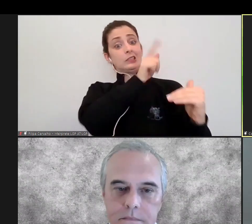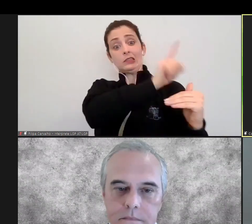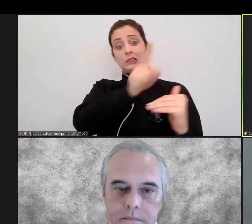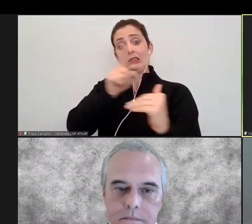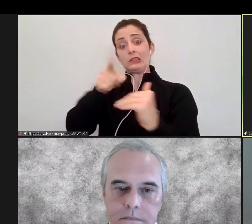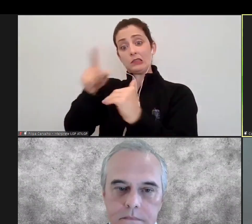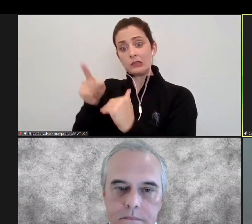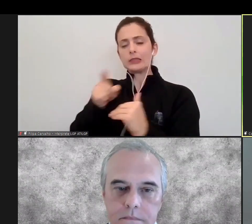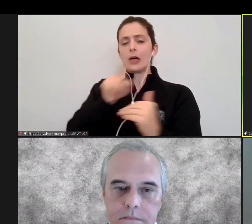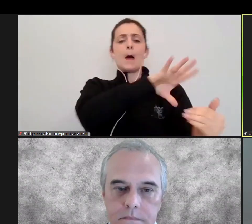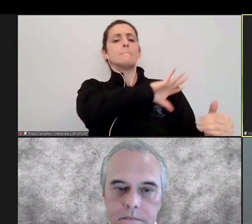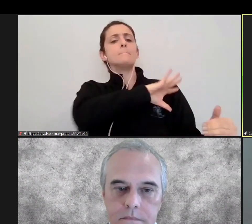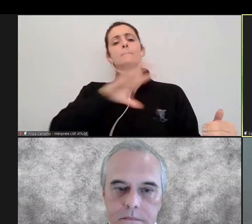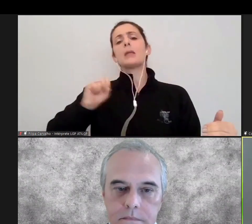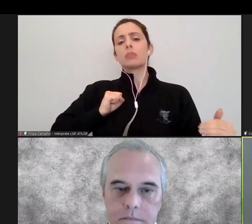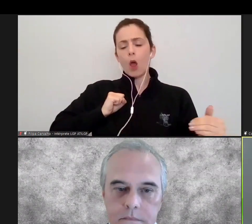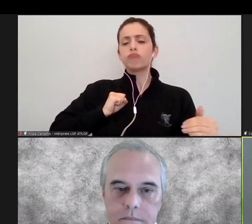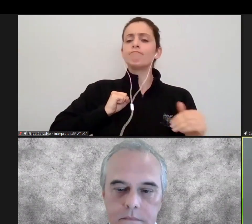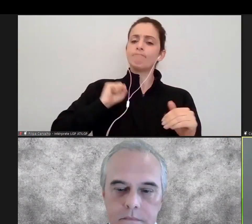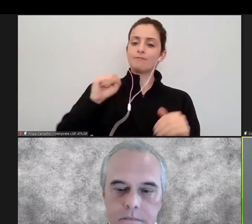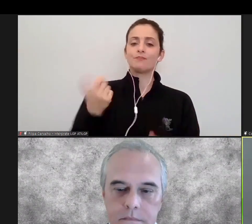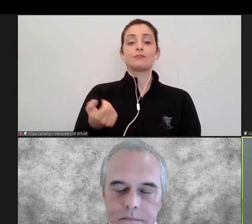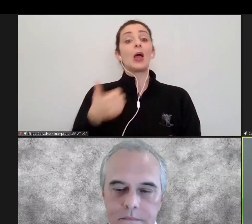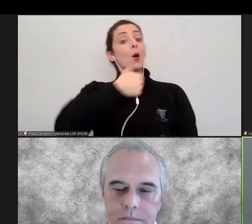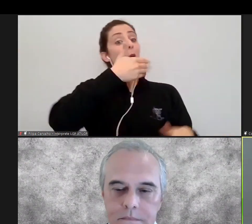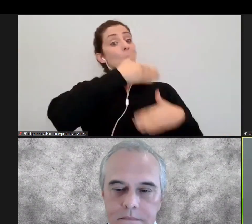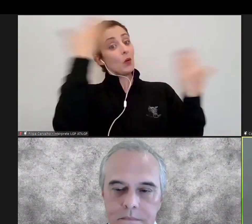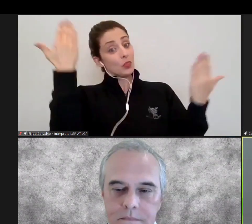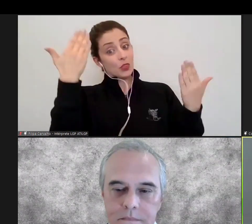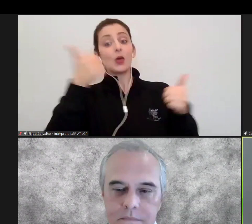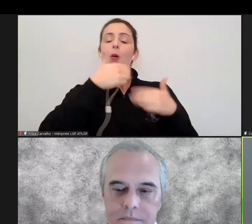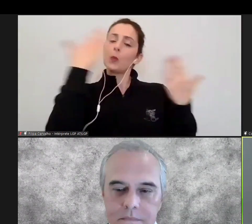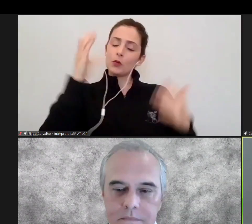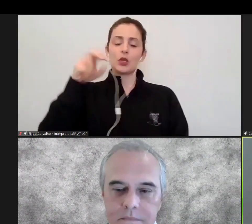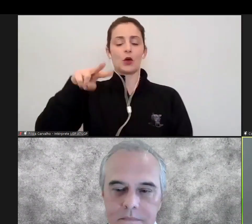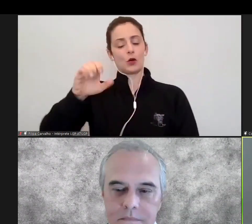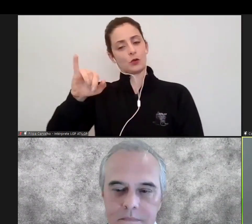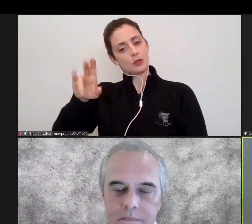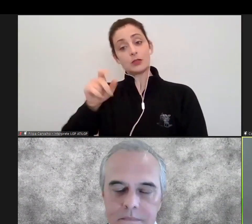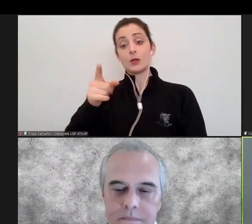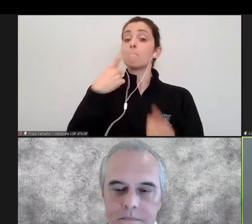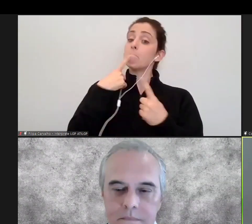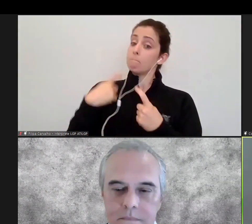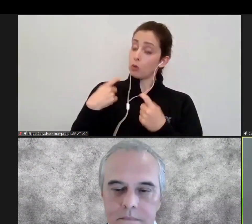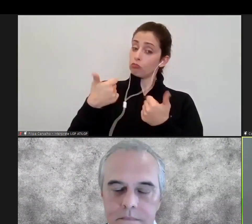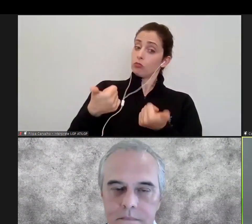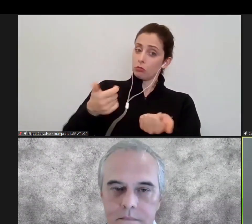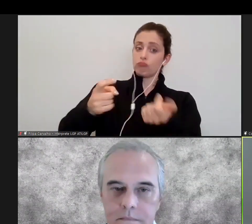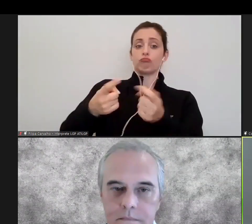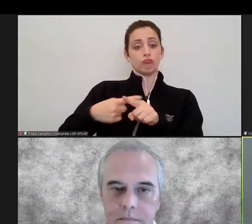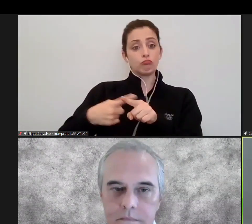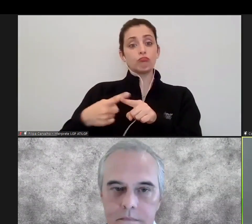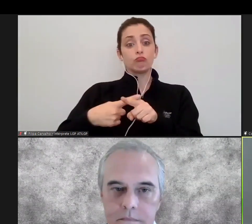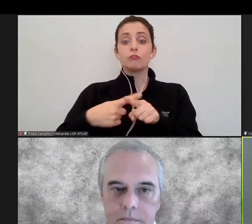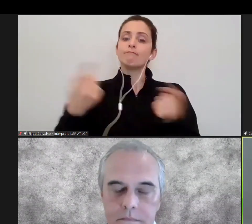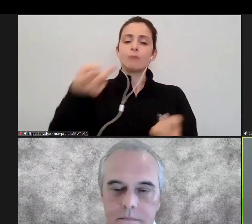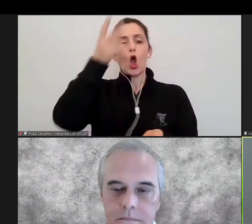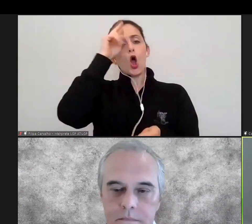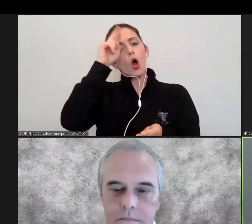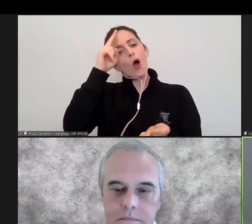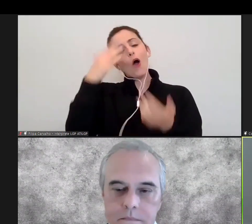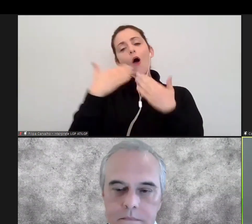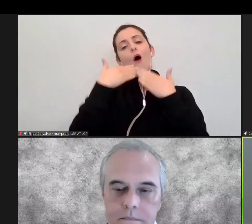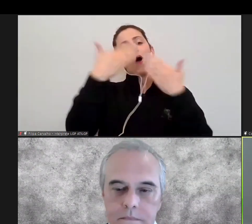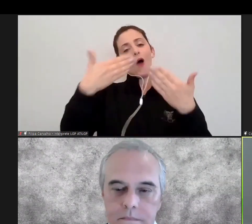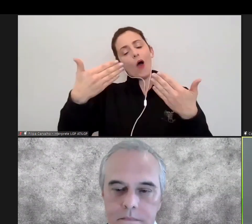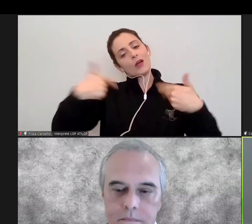isto que eu pergunto. Rita, bom dia. Olá, bom dia Conceição, muito obrigada aqui pela sua questão. Em primeiro lugar, eu gostaria só de agradecer aqui o convite por